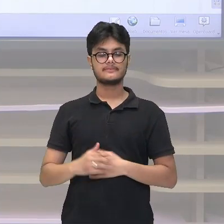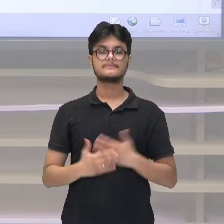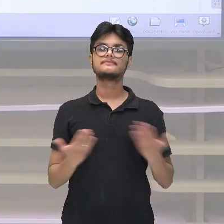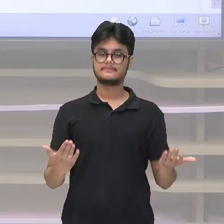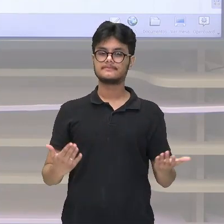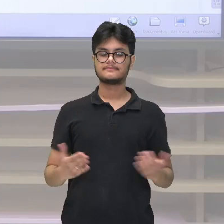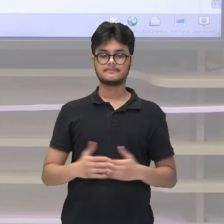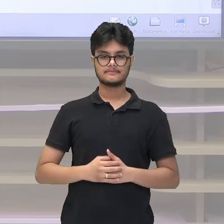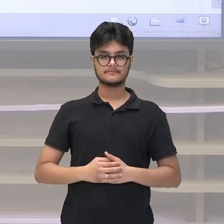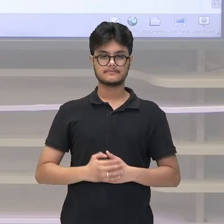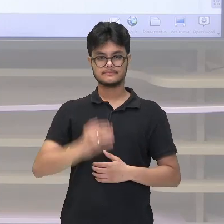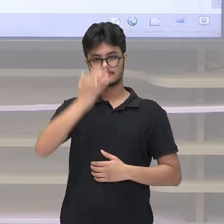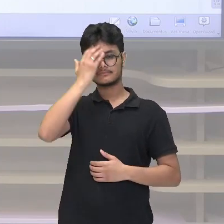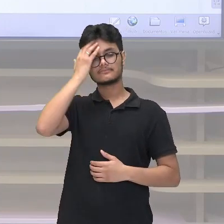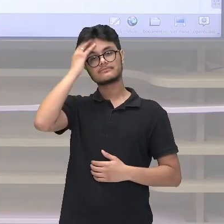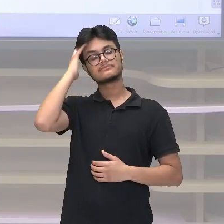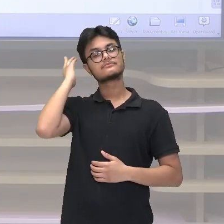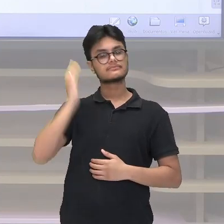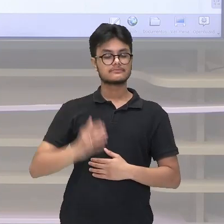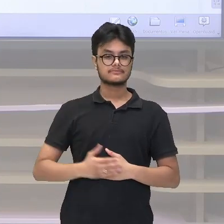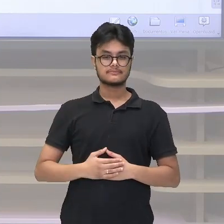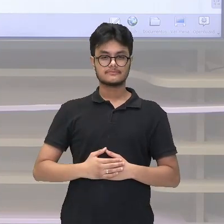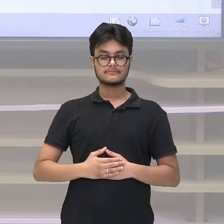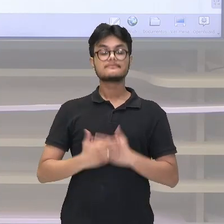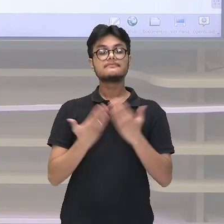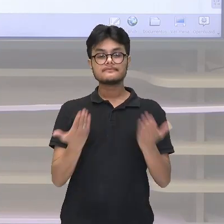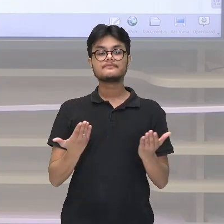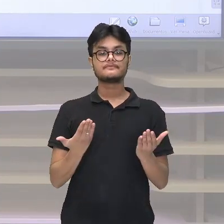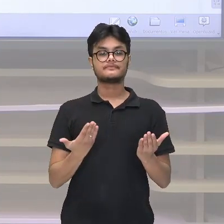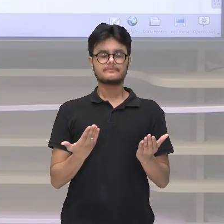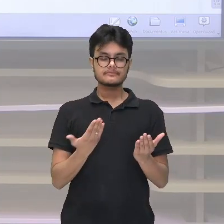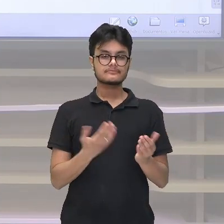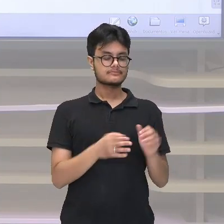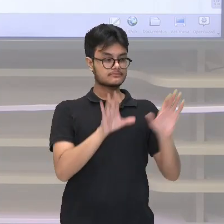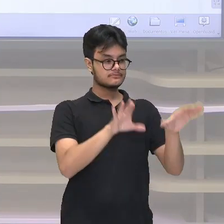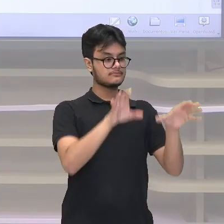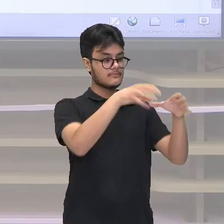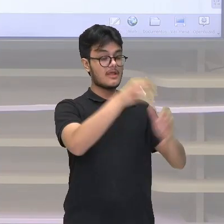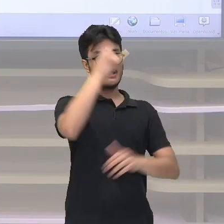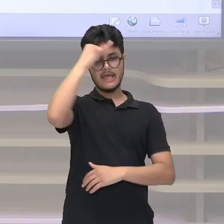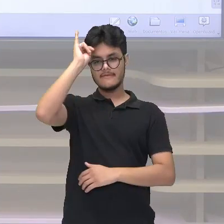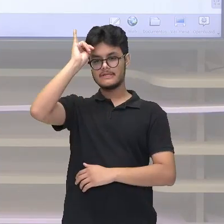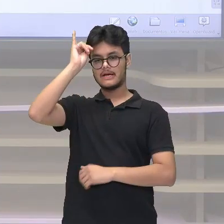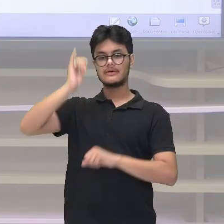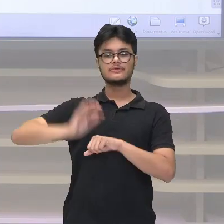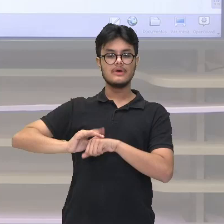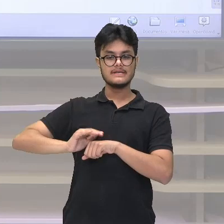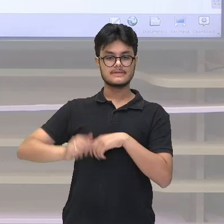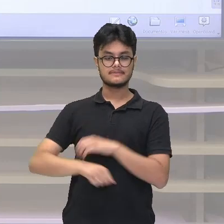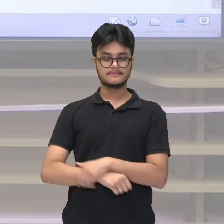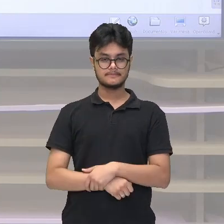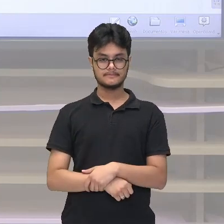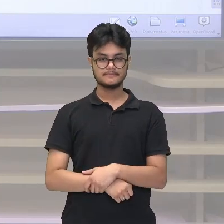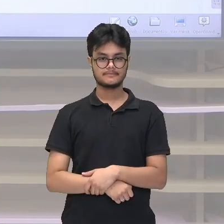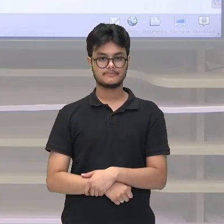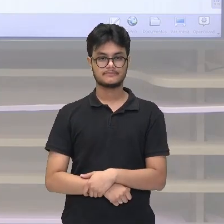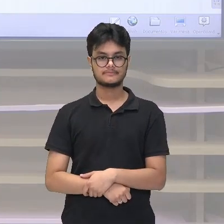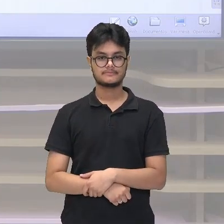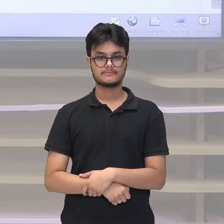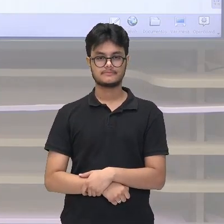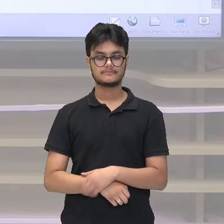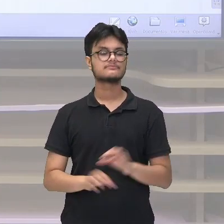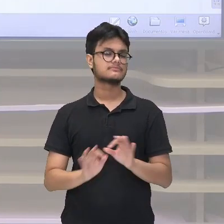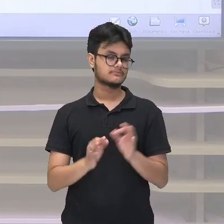saúde coletiva, ela trata a prevenção, né? Ela trabalha com